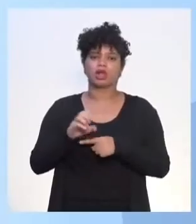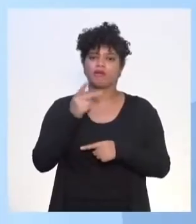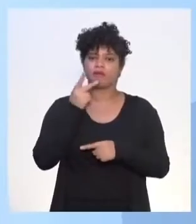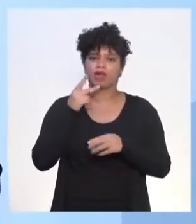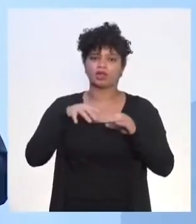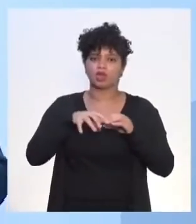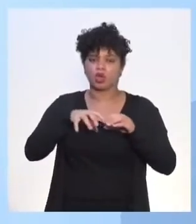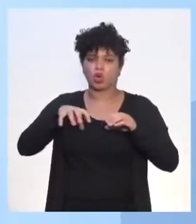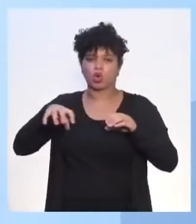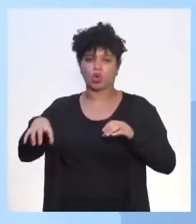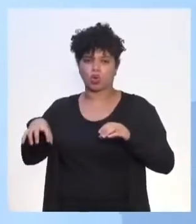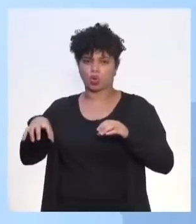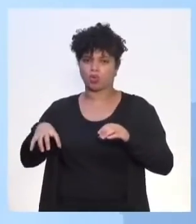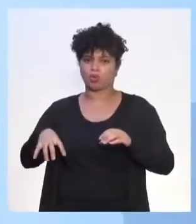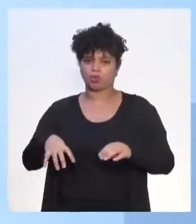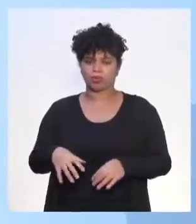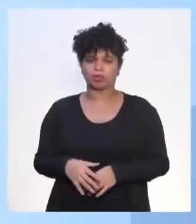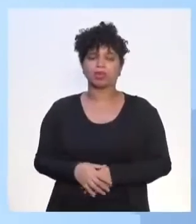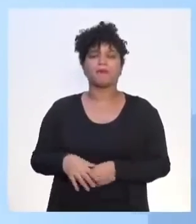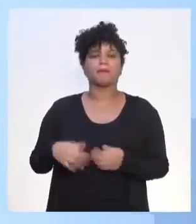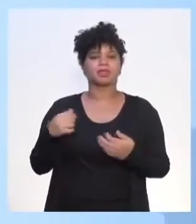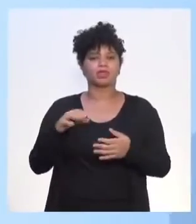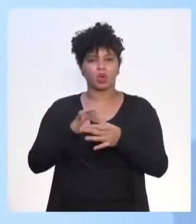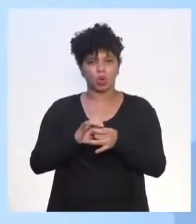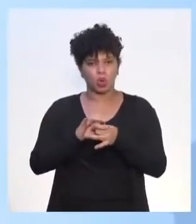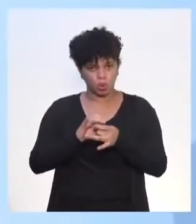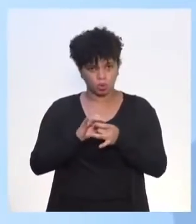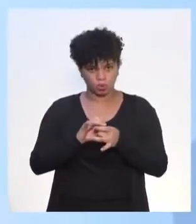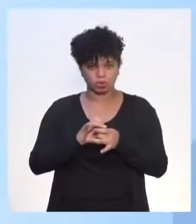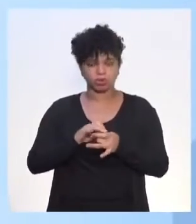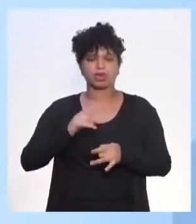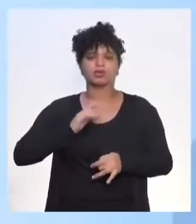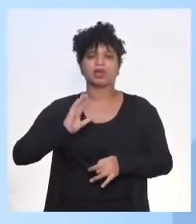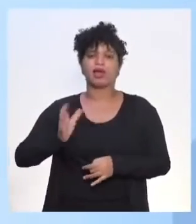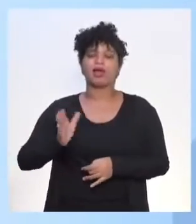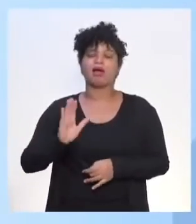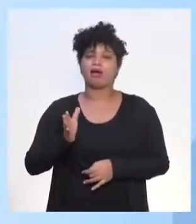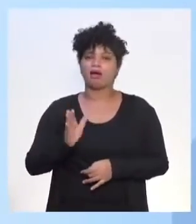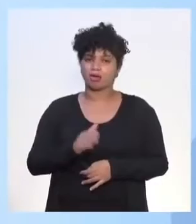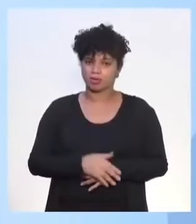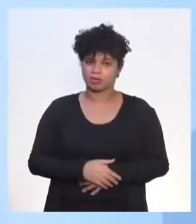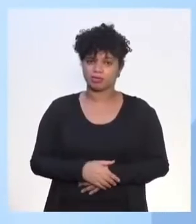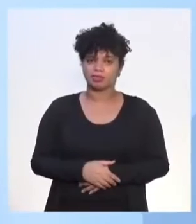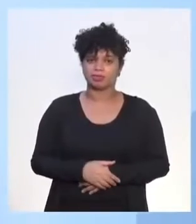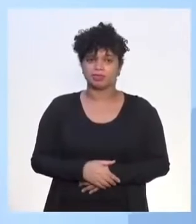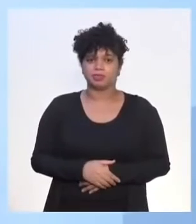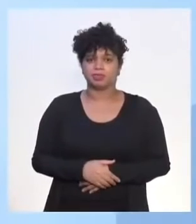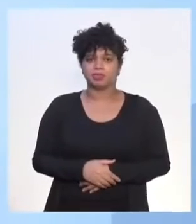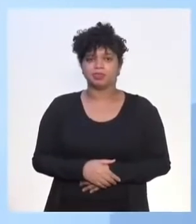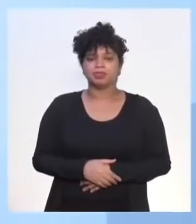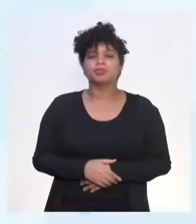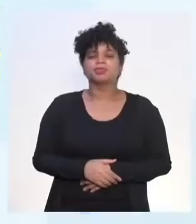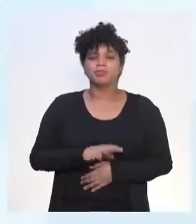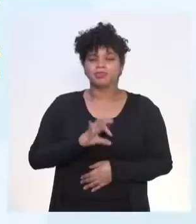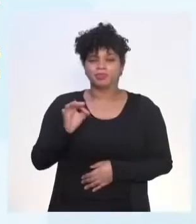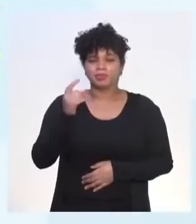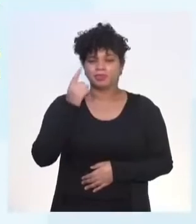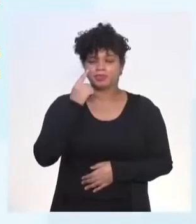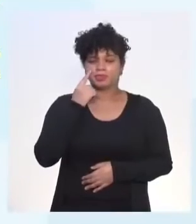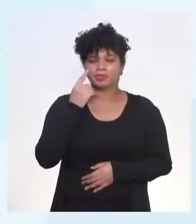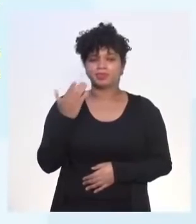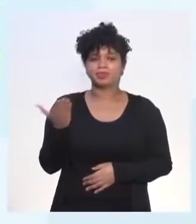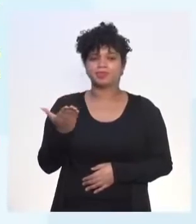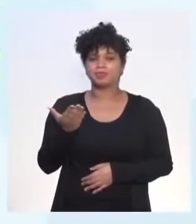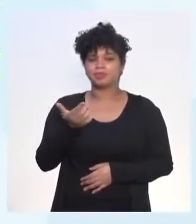brasileiro, né? É a união indissolúvel dos estados com a União. Legal? Vamos lá então para a